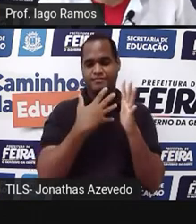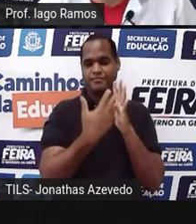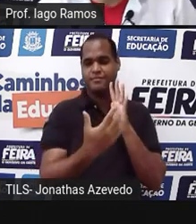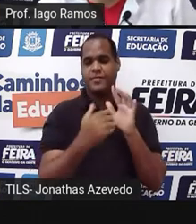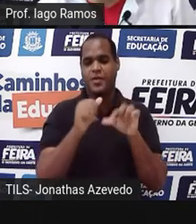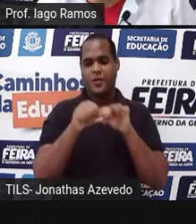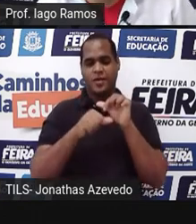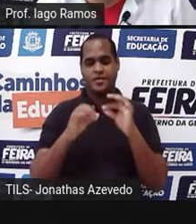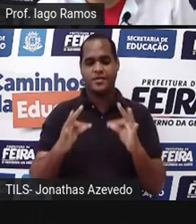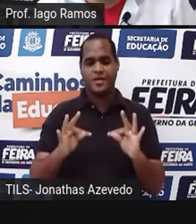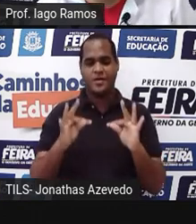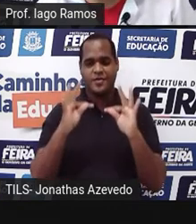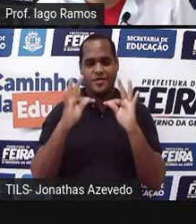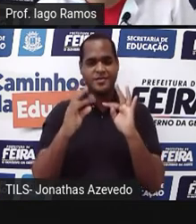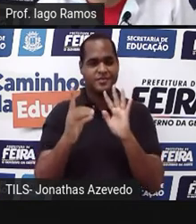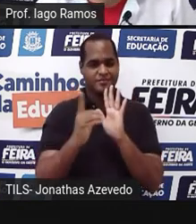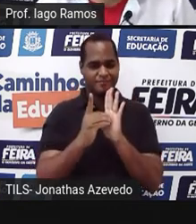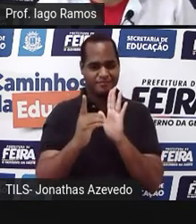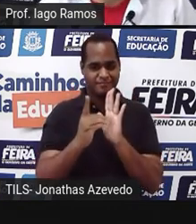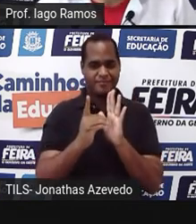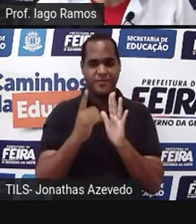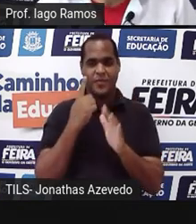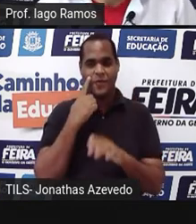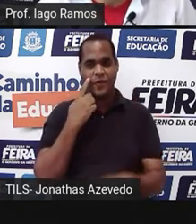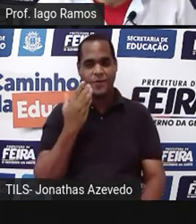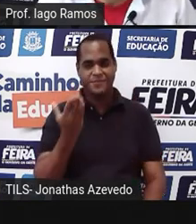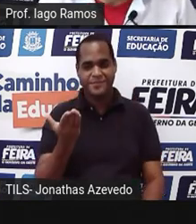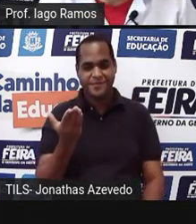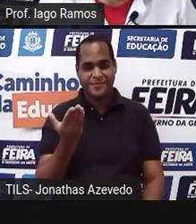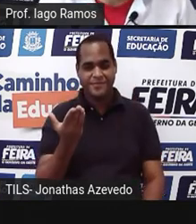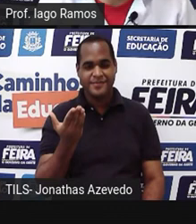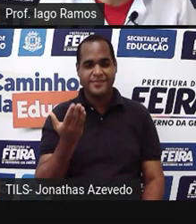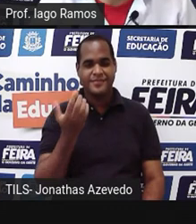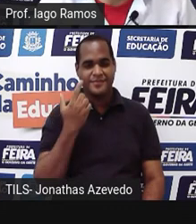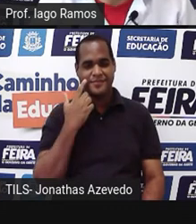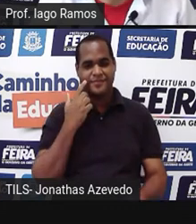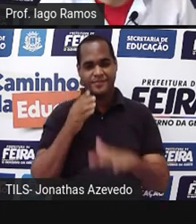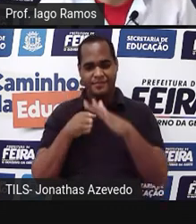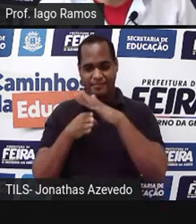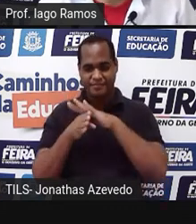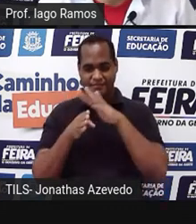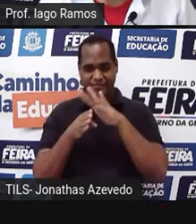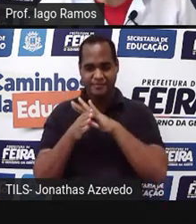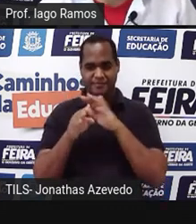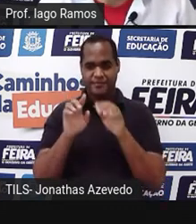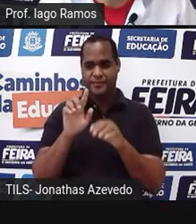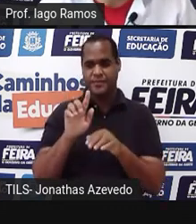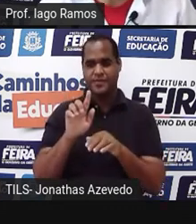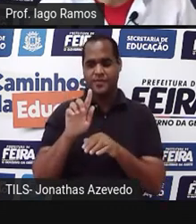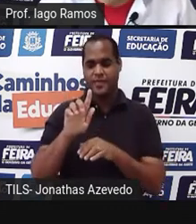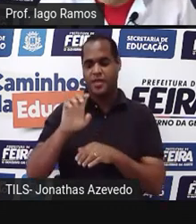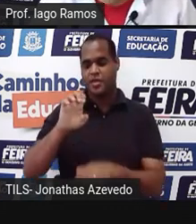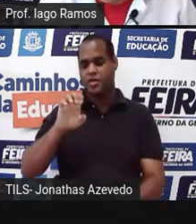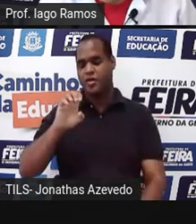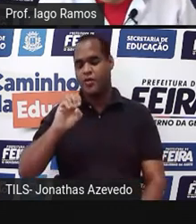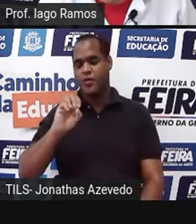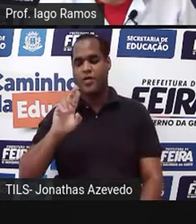fazendo agora com a tecnologia digital. Olha só, acessando aí o portal do GeoGebra,